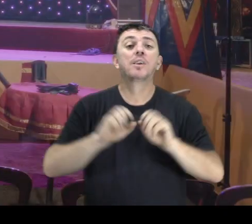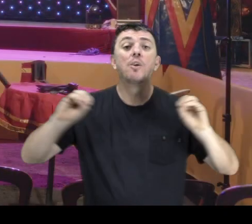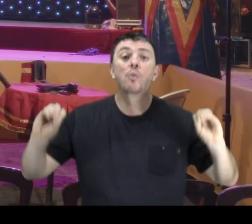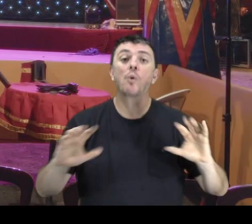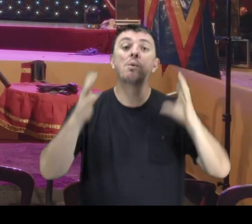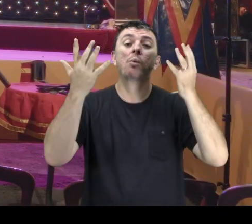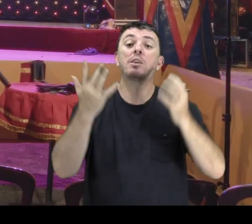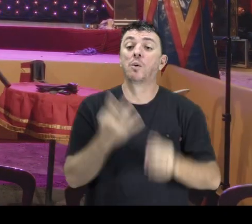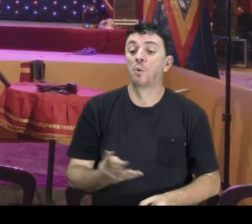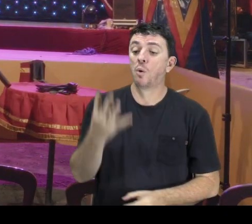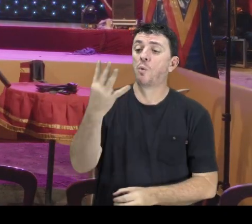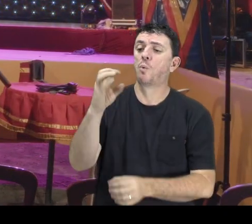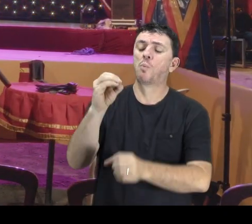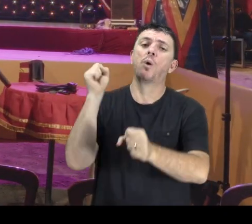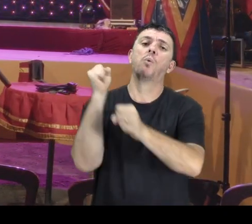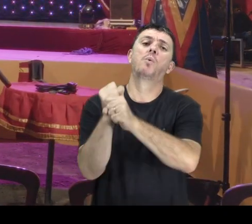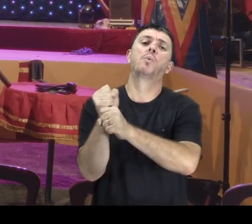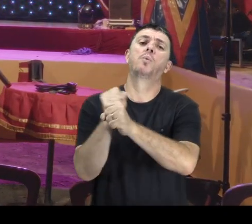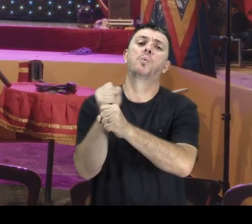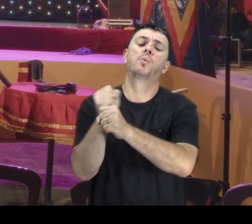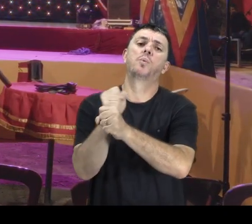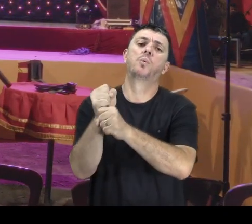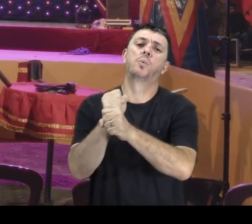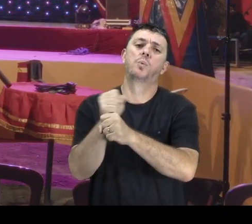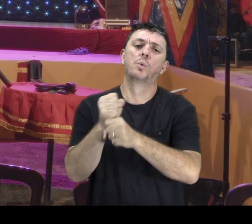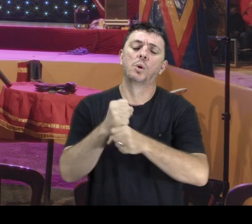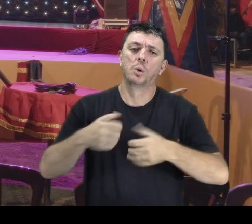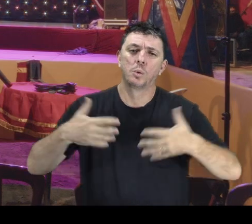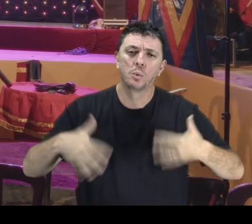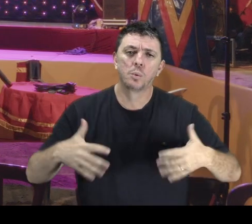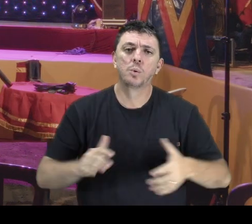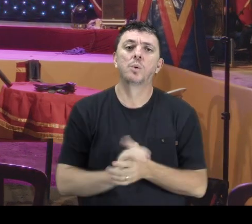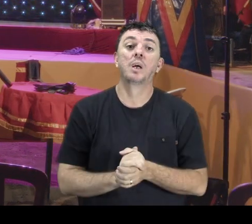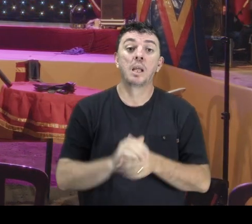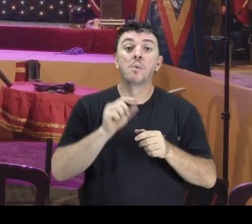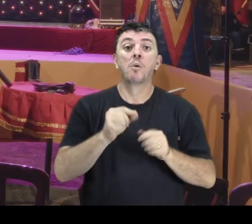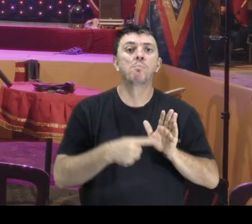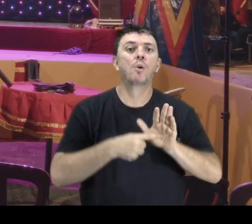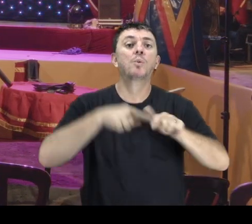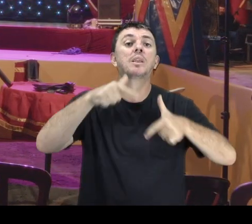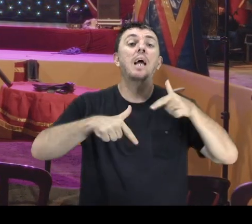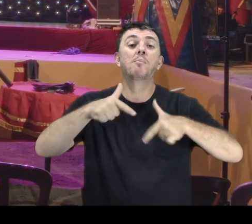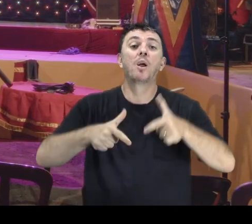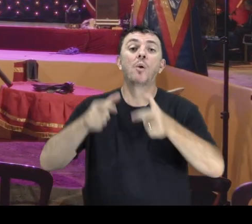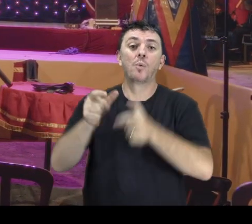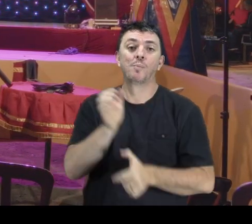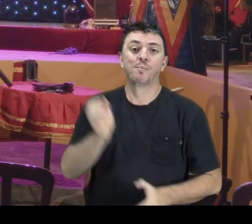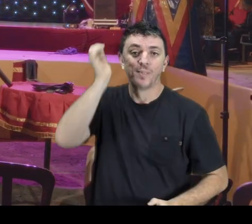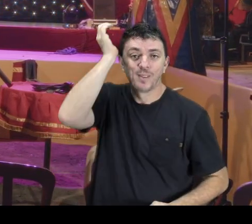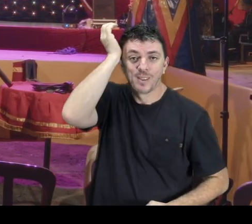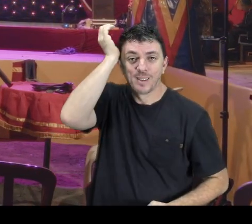40 anos, que aí coincidiu de ter feito um outro trabalho no SESC, e a turma do SESC